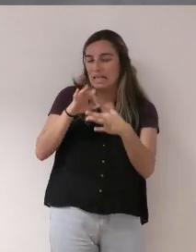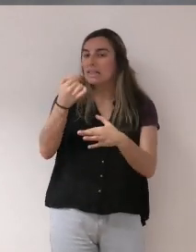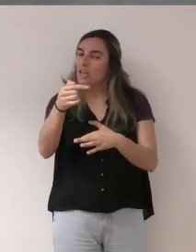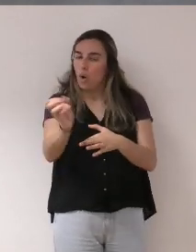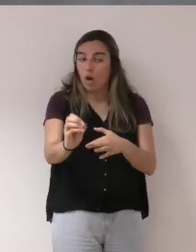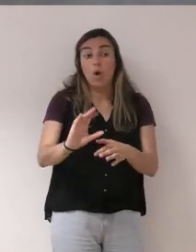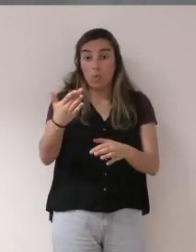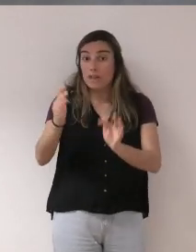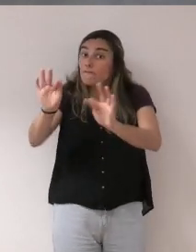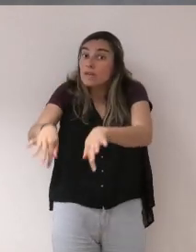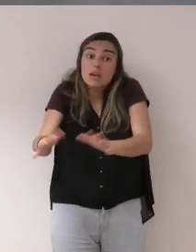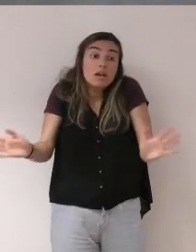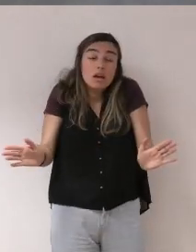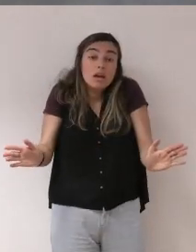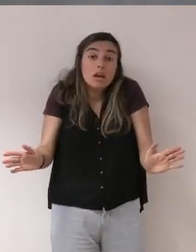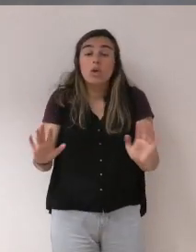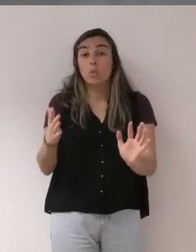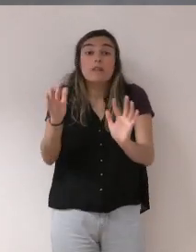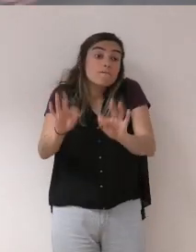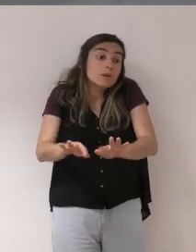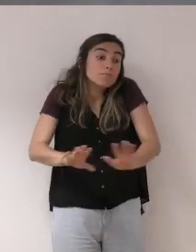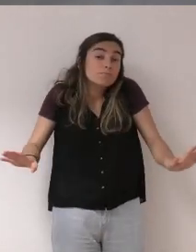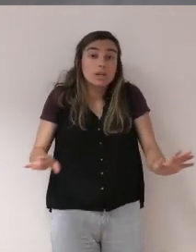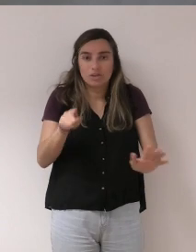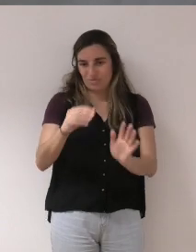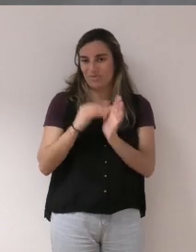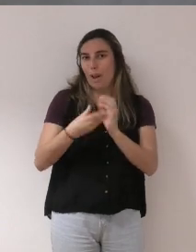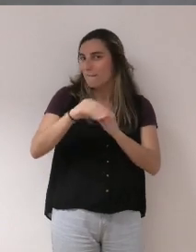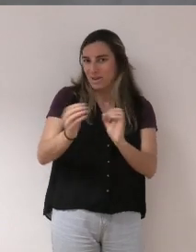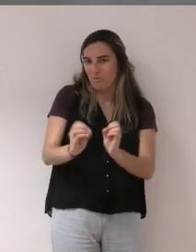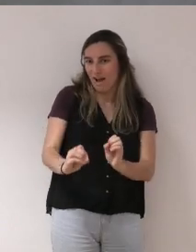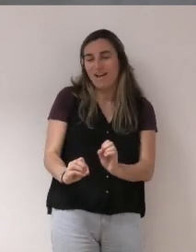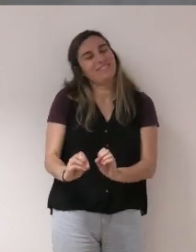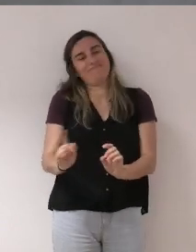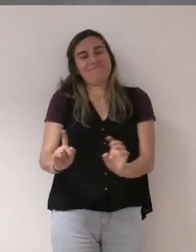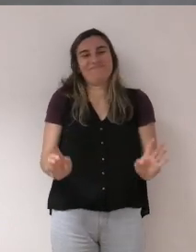É que quando acabarem. Bom, quando acabar... Deixa de escrever, não?